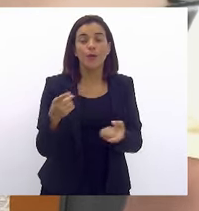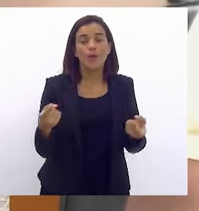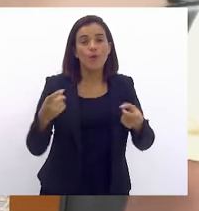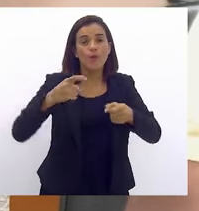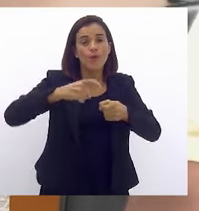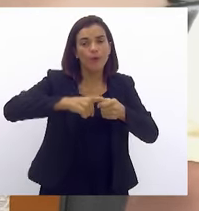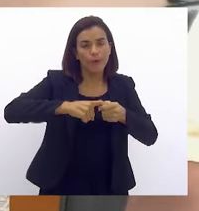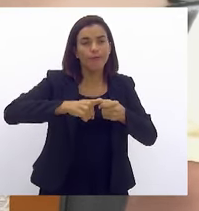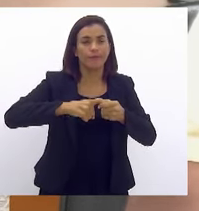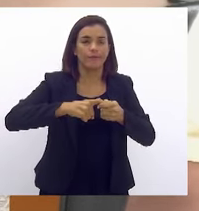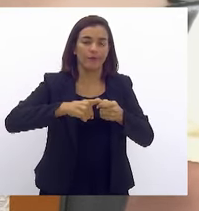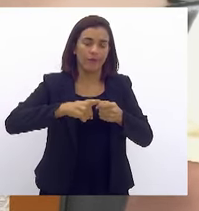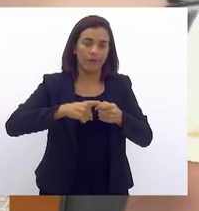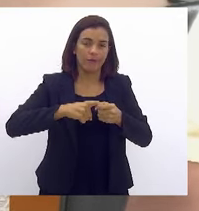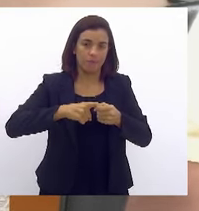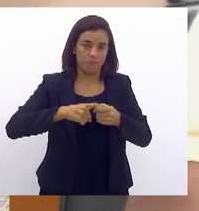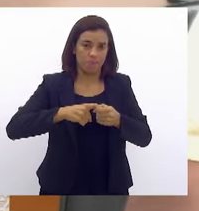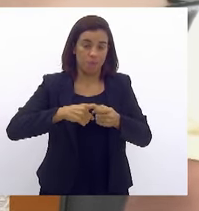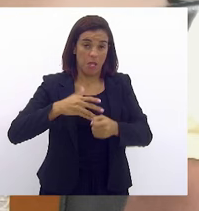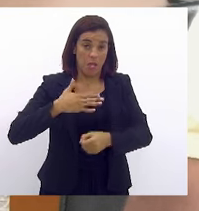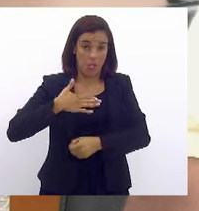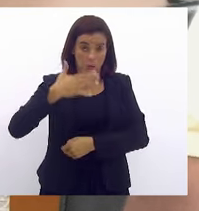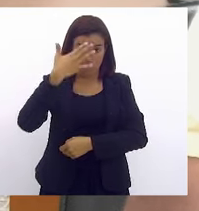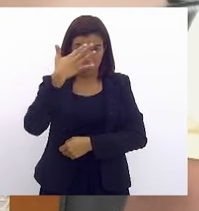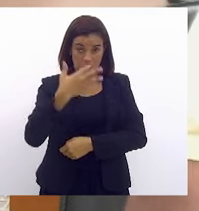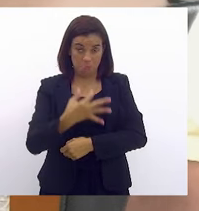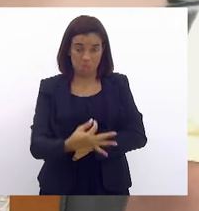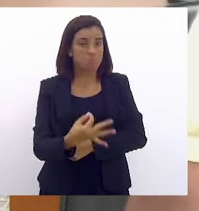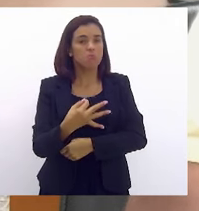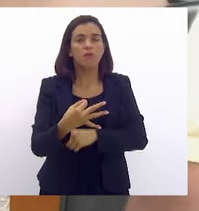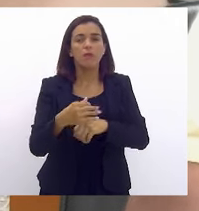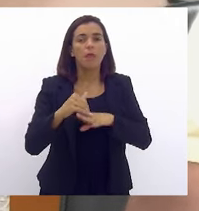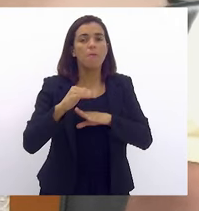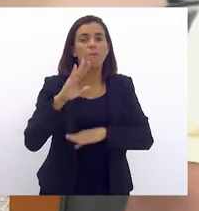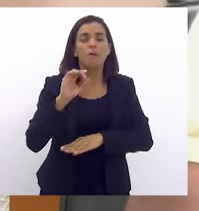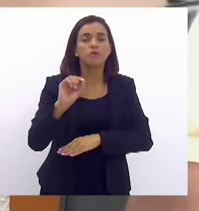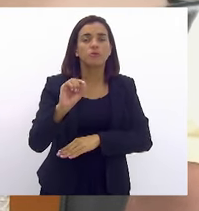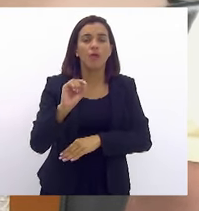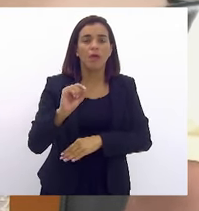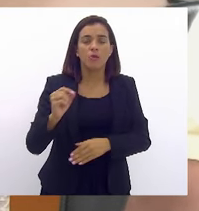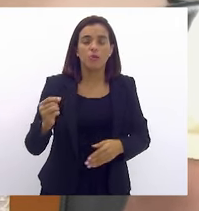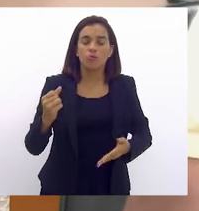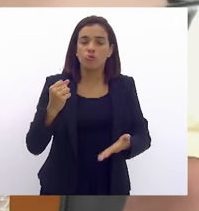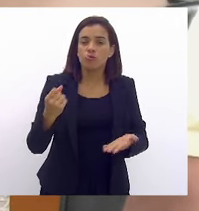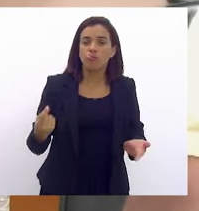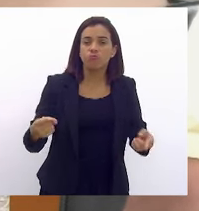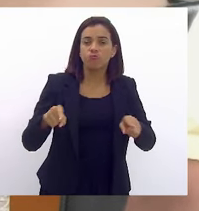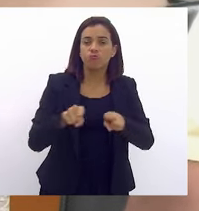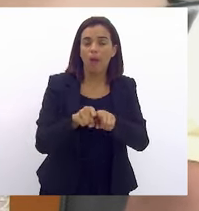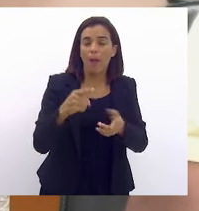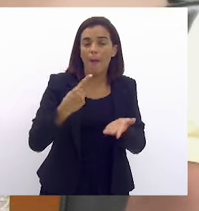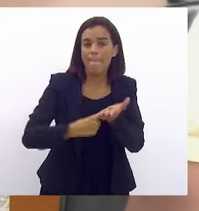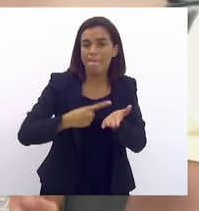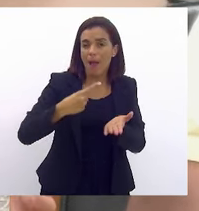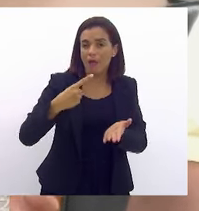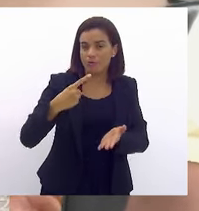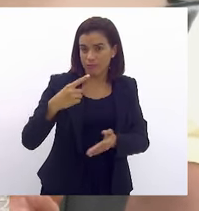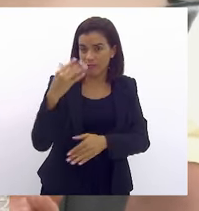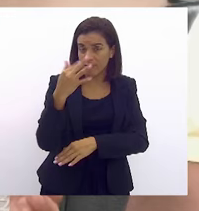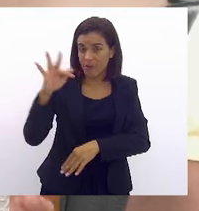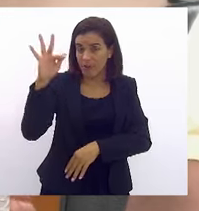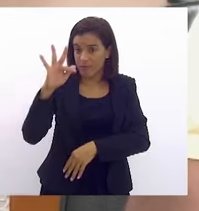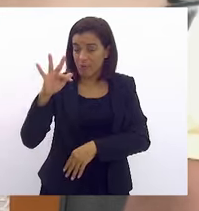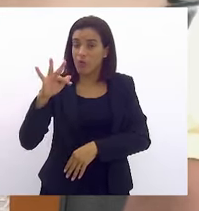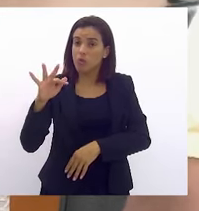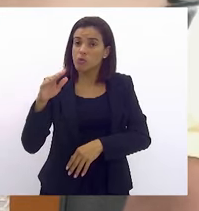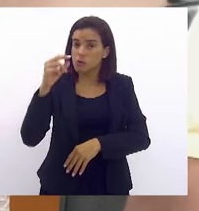entendo que se trata um pouco da aplicação do Pacto Federativo. Né? Os municípios eles estão avançando em